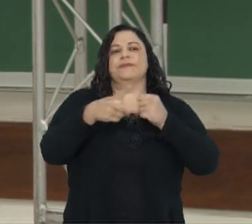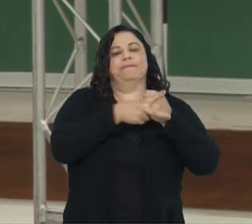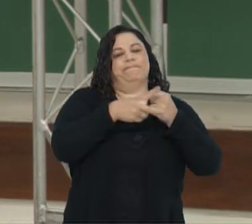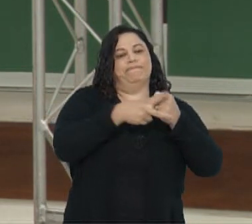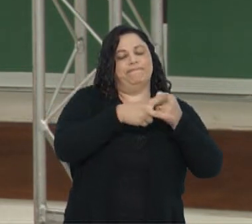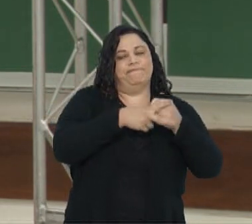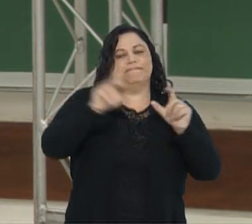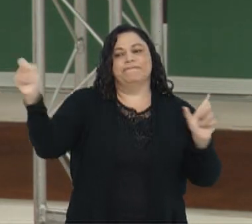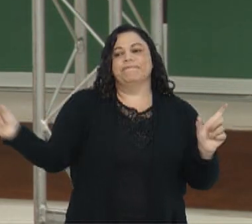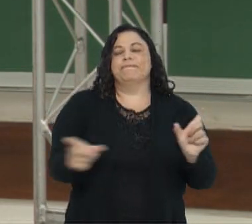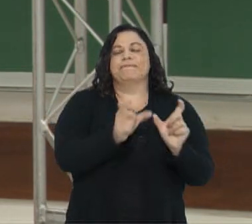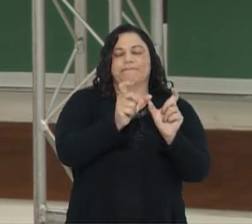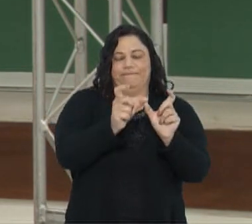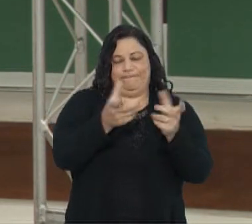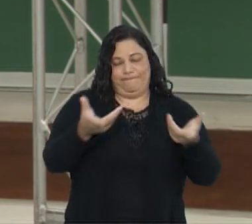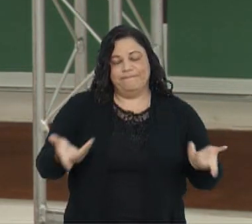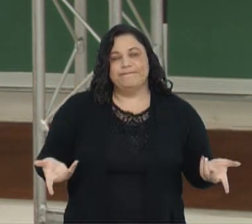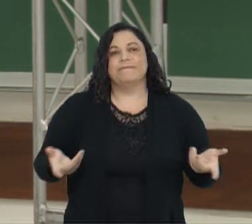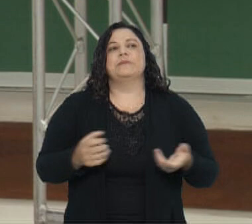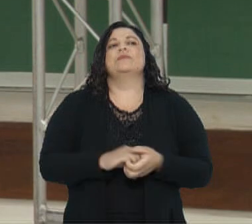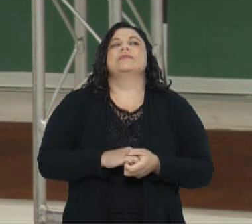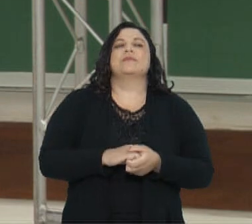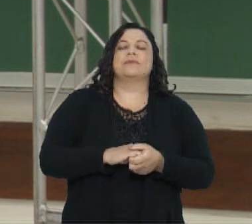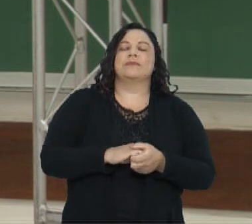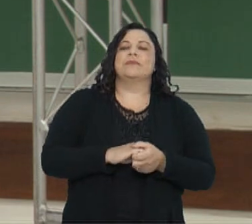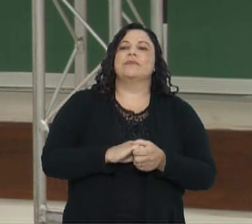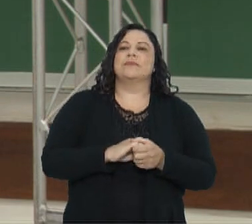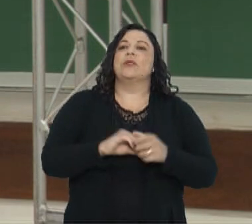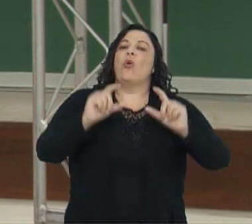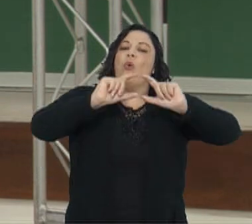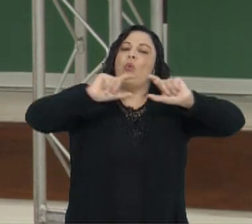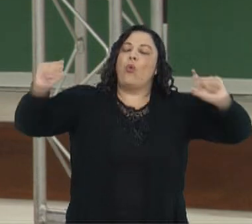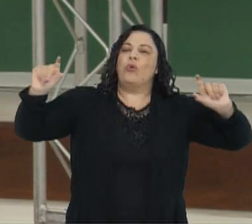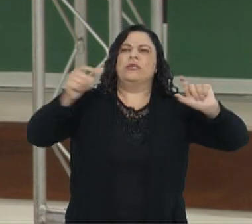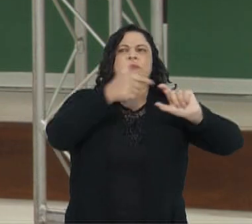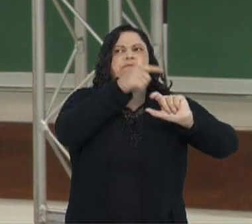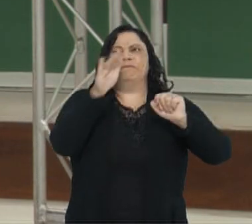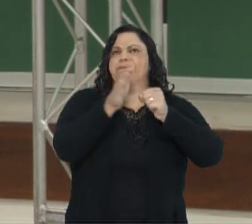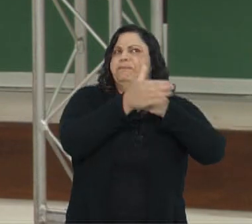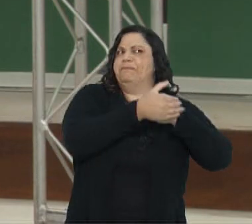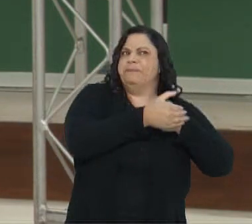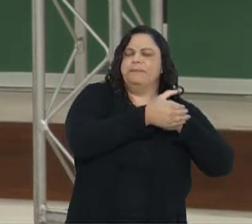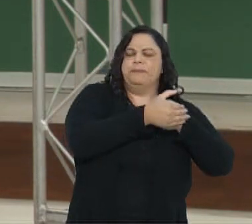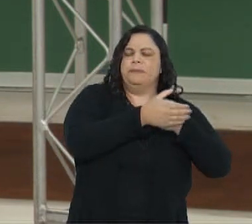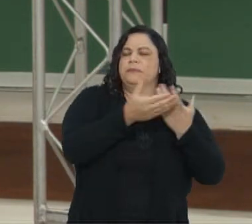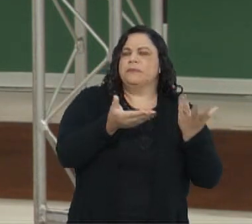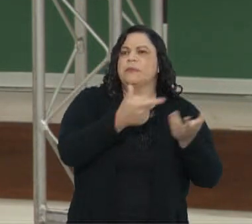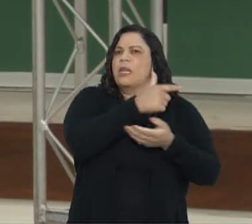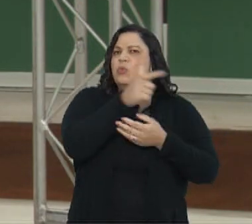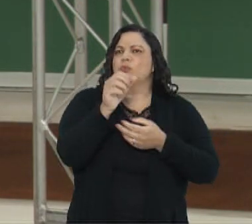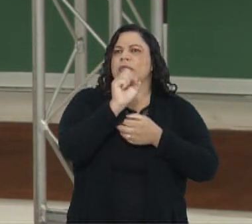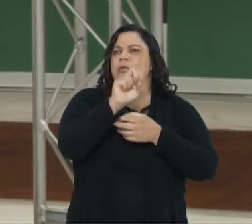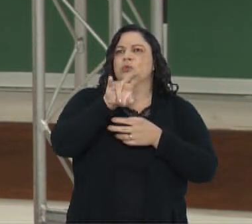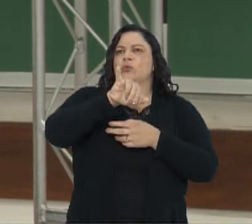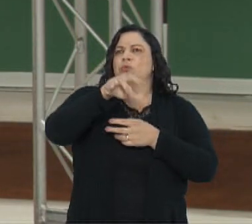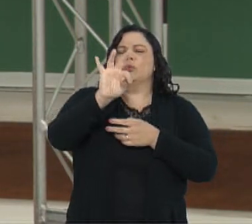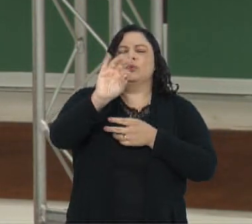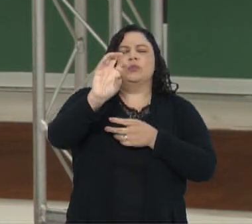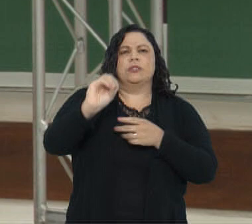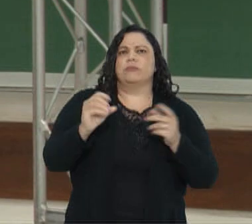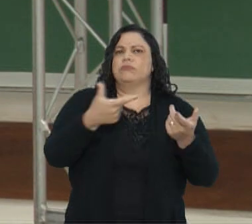Porque nós temos aqui o inexistente, ou a oração sem sujeito. Não tem sujeito aqui. E vai acontecer isso